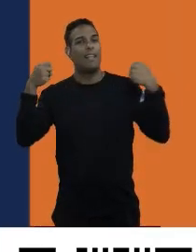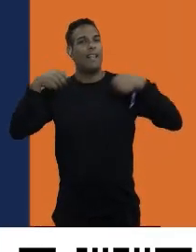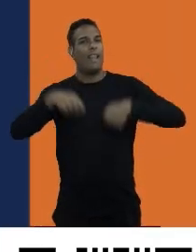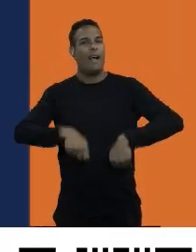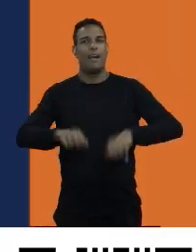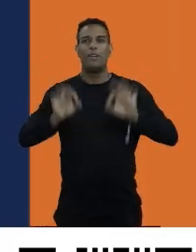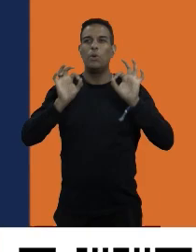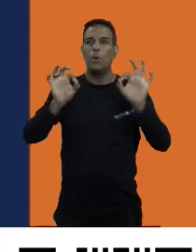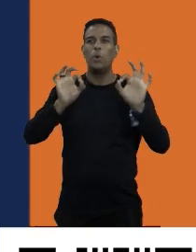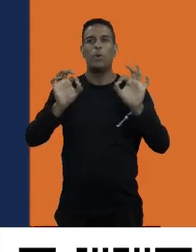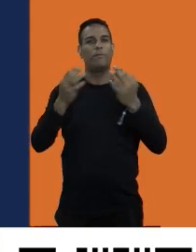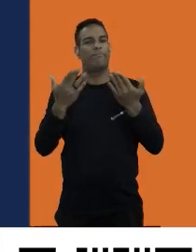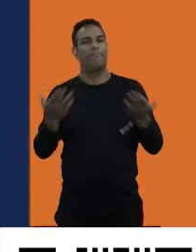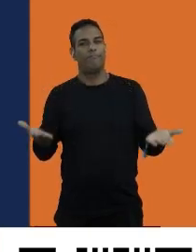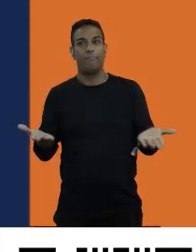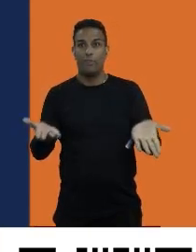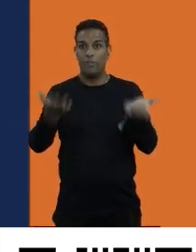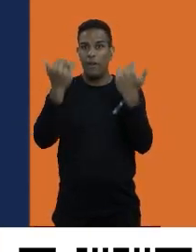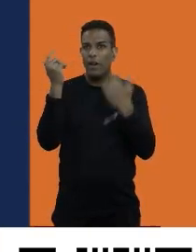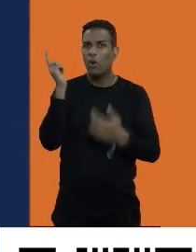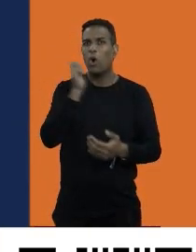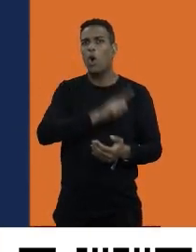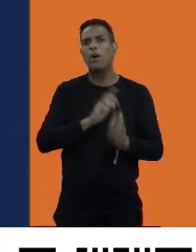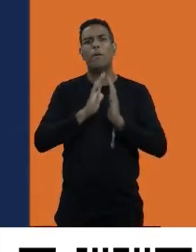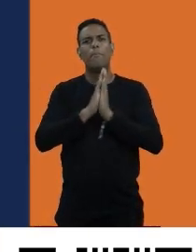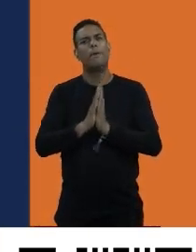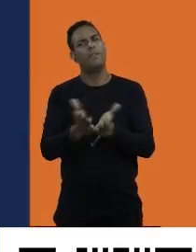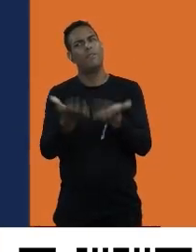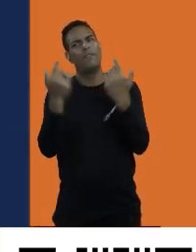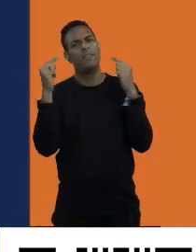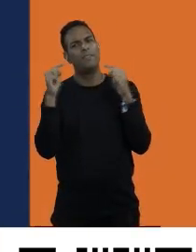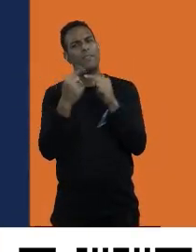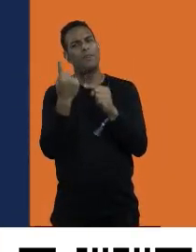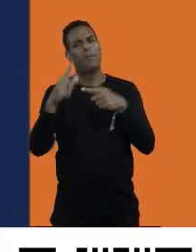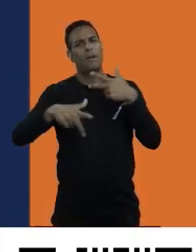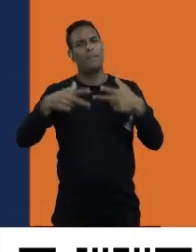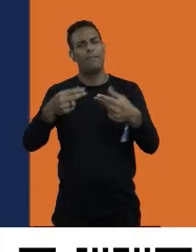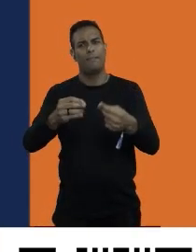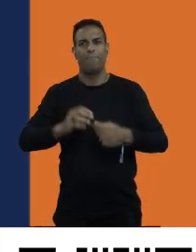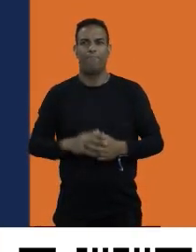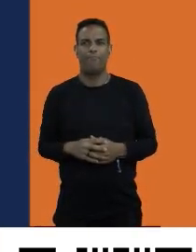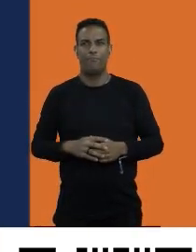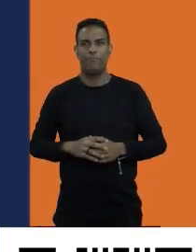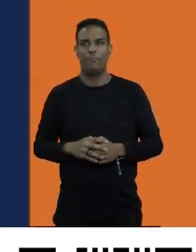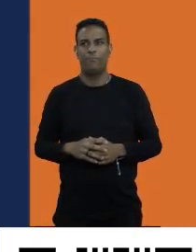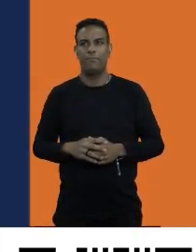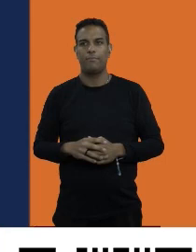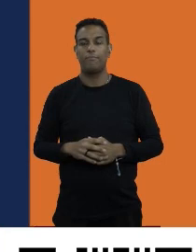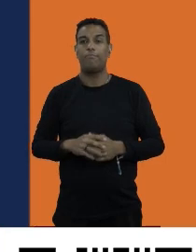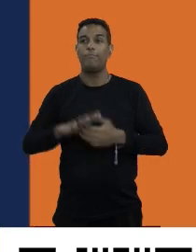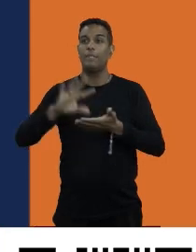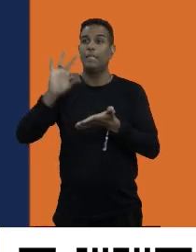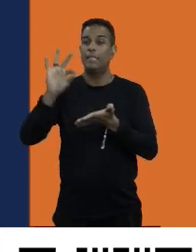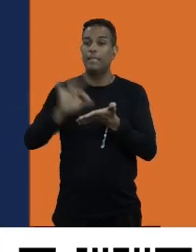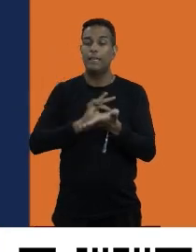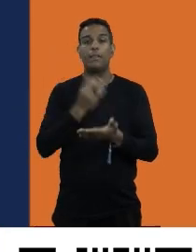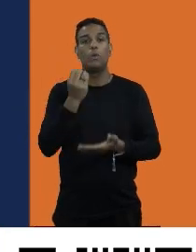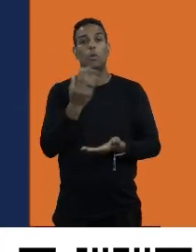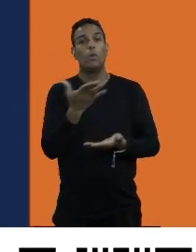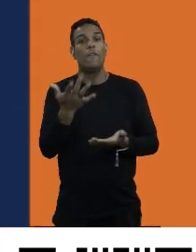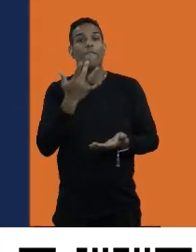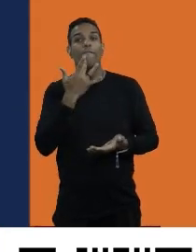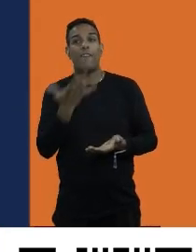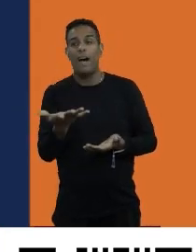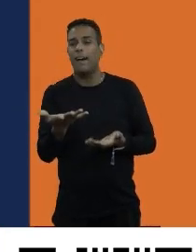clássica com I Love New York? Ah, vai que custa, nunca te pedi nada, só isso, só uma lembrancinha. E para se inscrever é moleza, minha gente, é